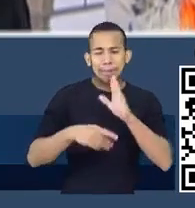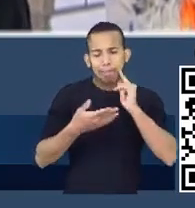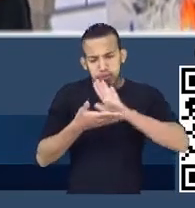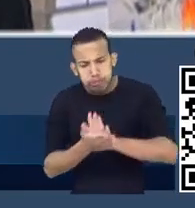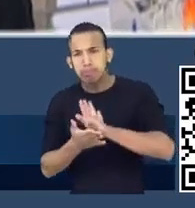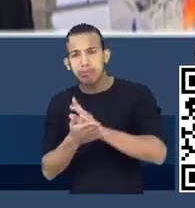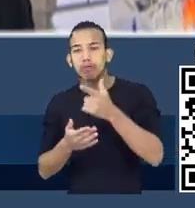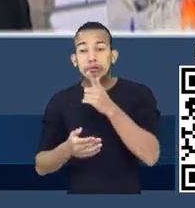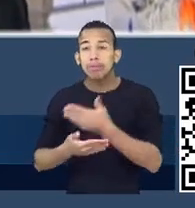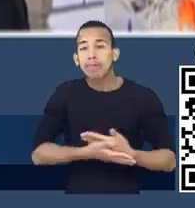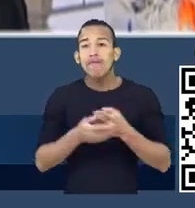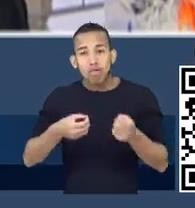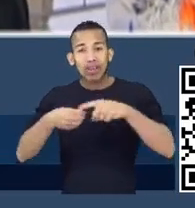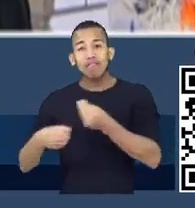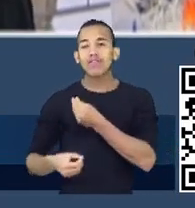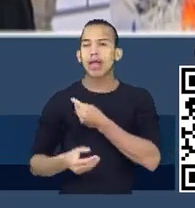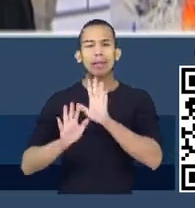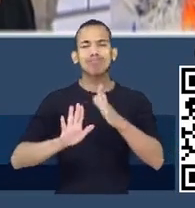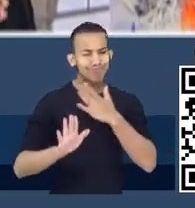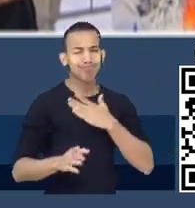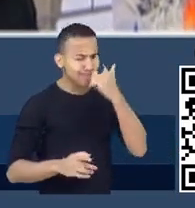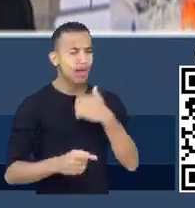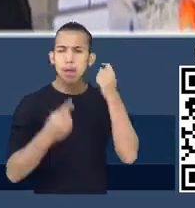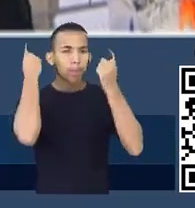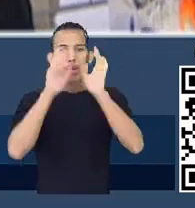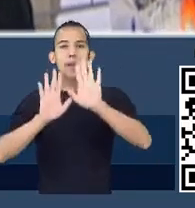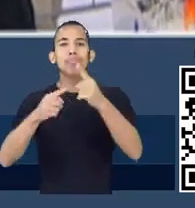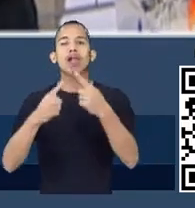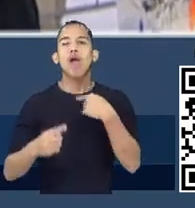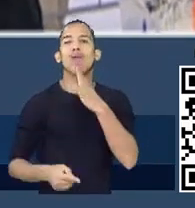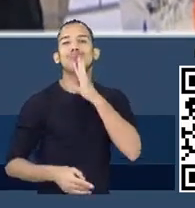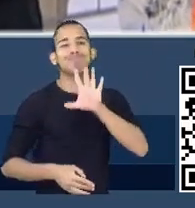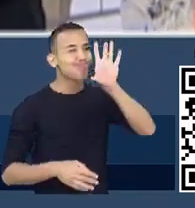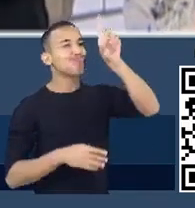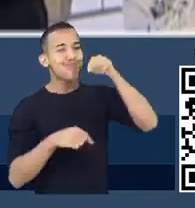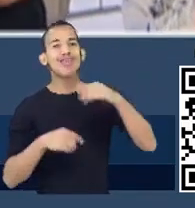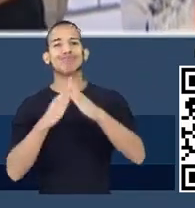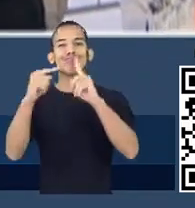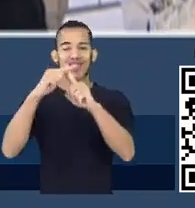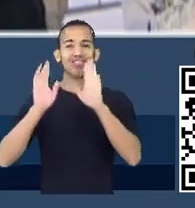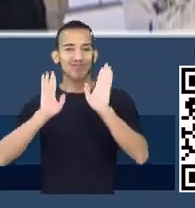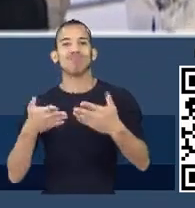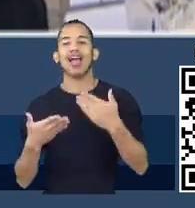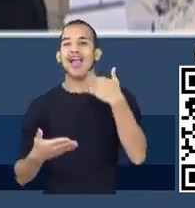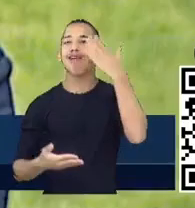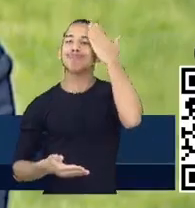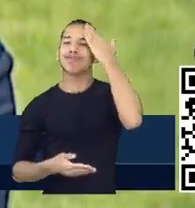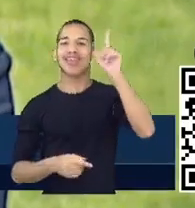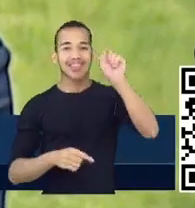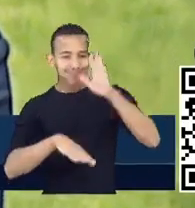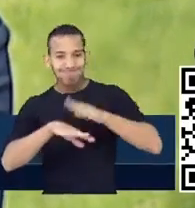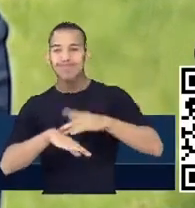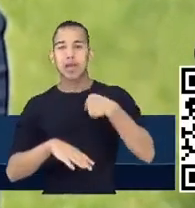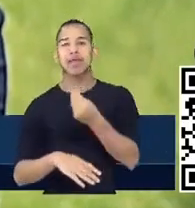queria reagir. Só que eu não me preocupei, porque eu já conhecia a obra, o Deus daqui dessa obra, eu sei o que ele fez na minha vida e